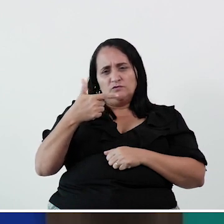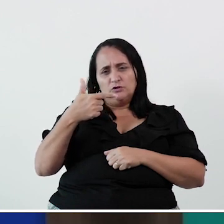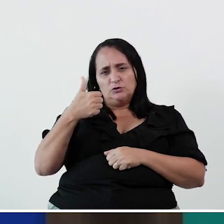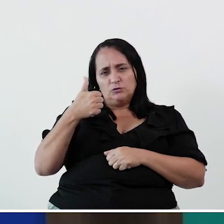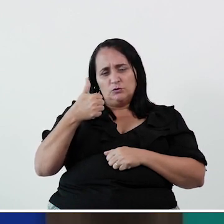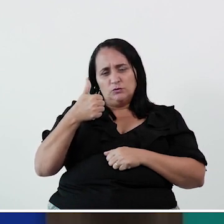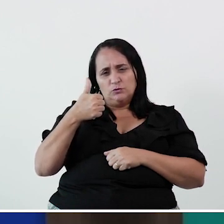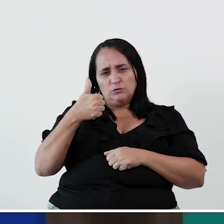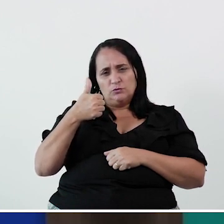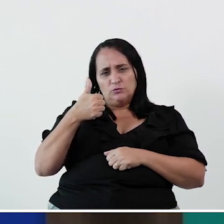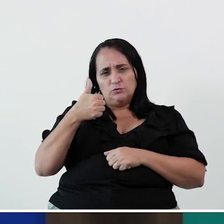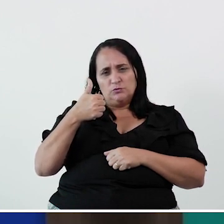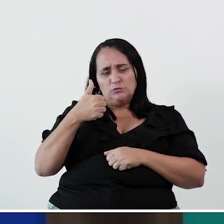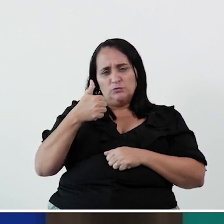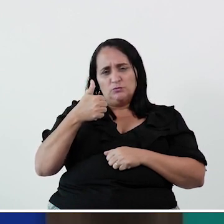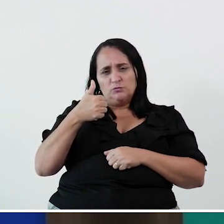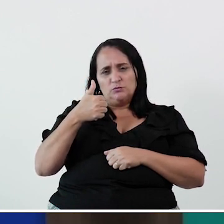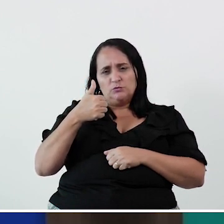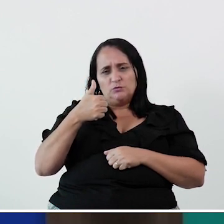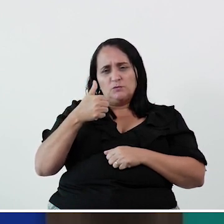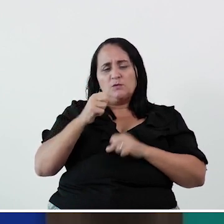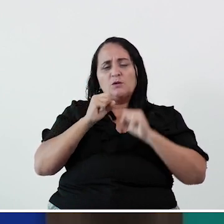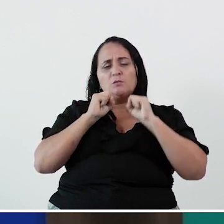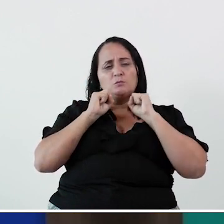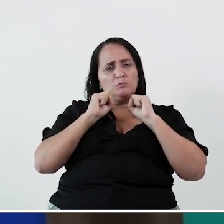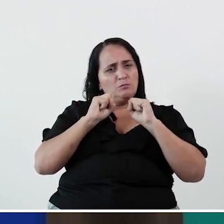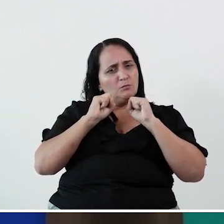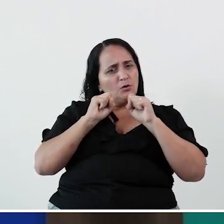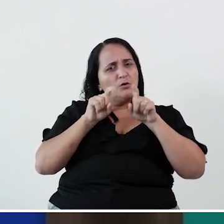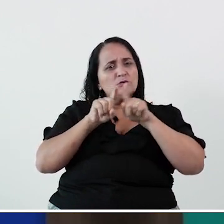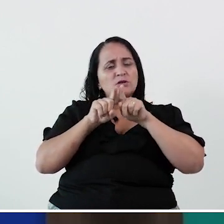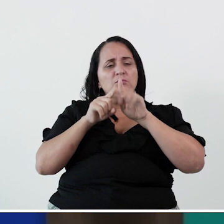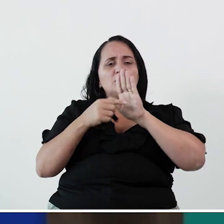0,21, que eu também poderia representá-la